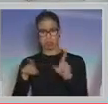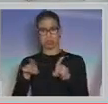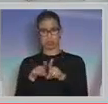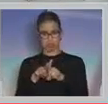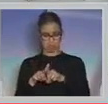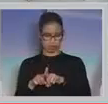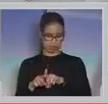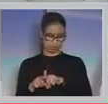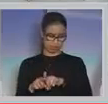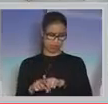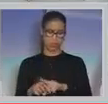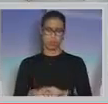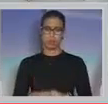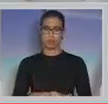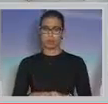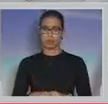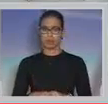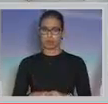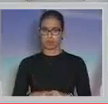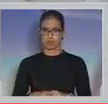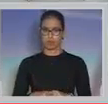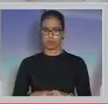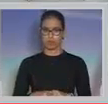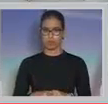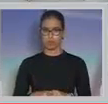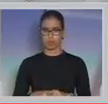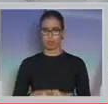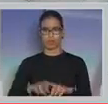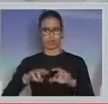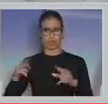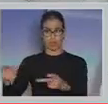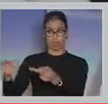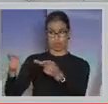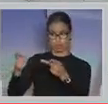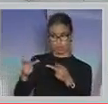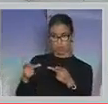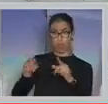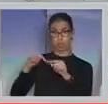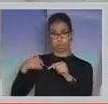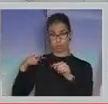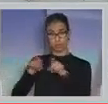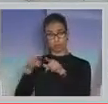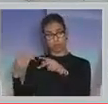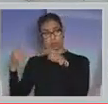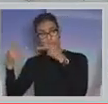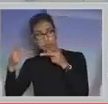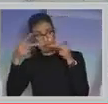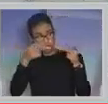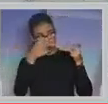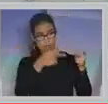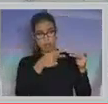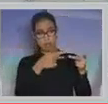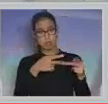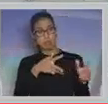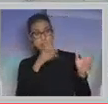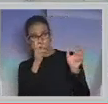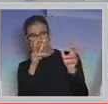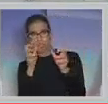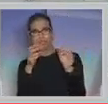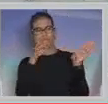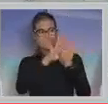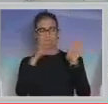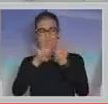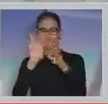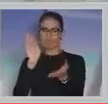e Inclusive eu recebi várias comunidades aqui na Assembleia Legislativa e visita em outras né dando conta